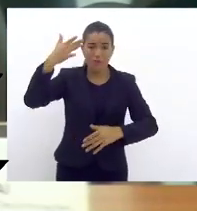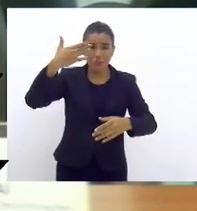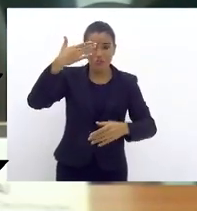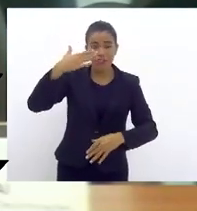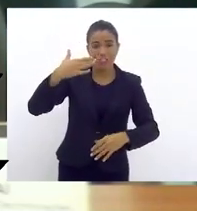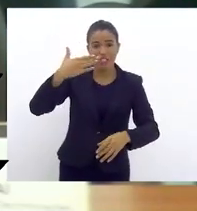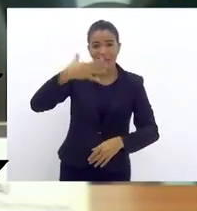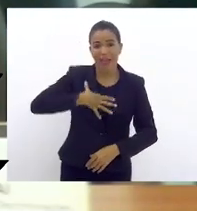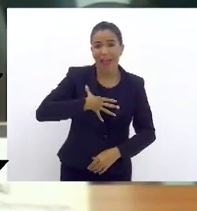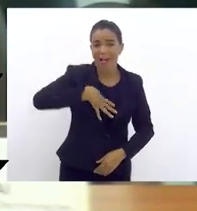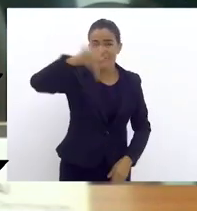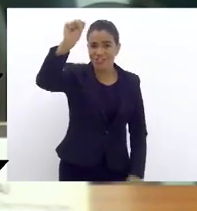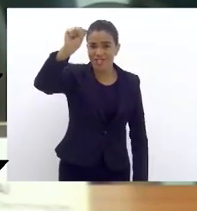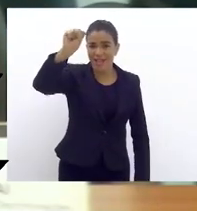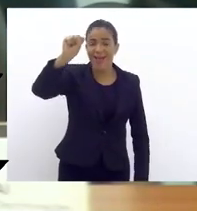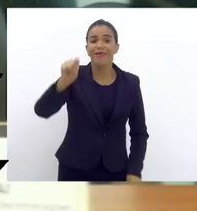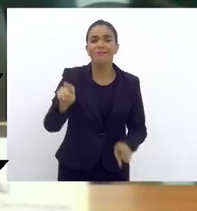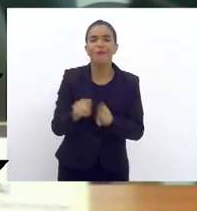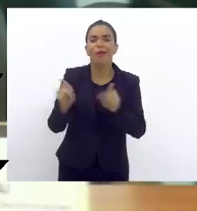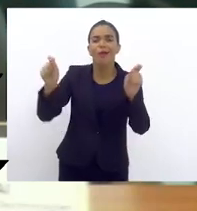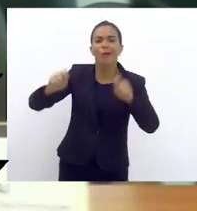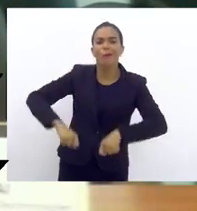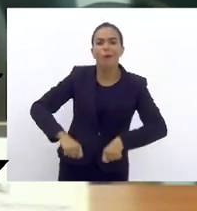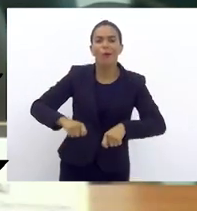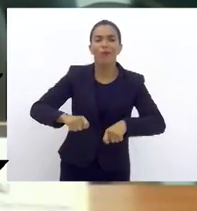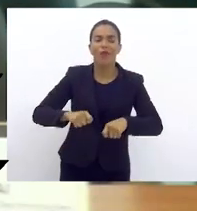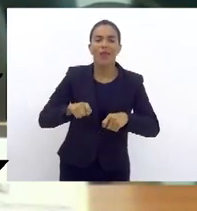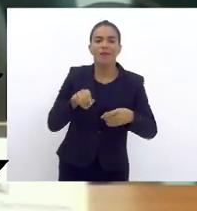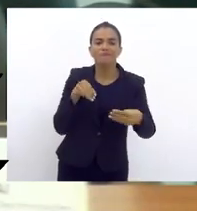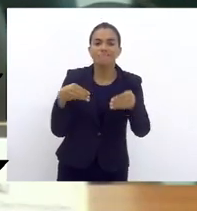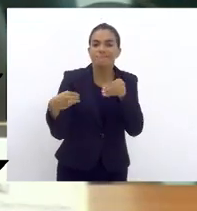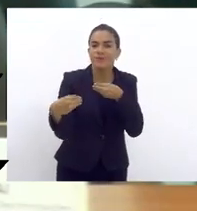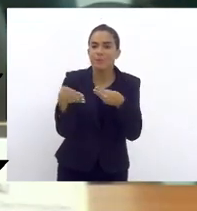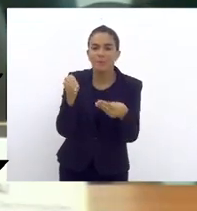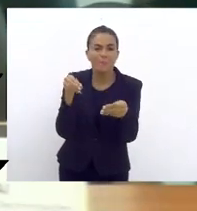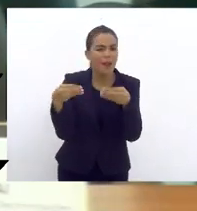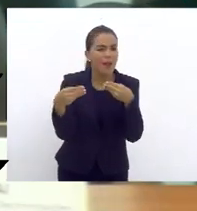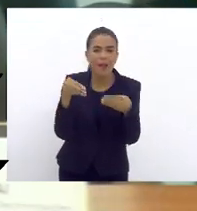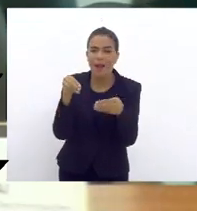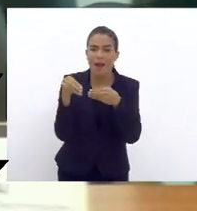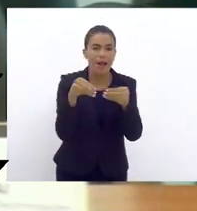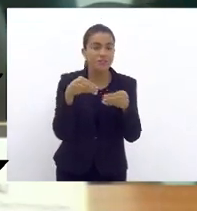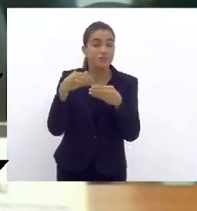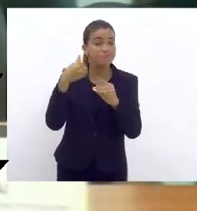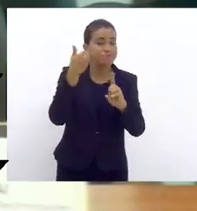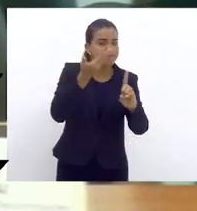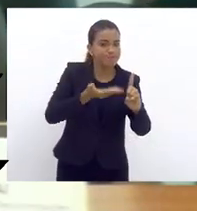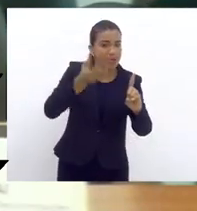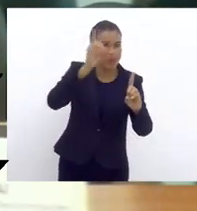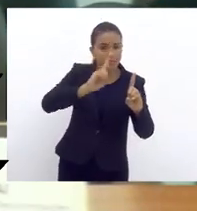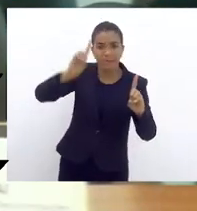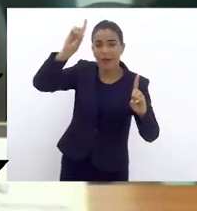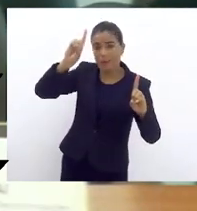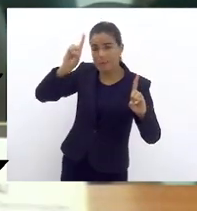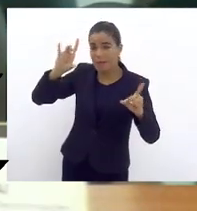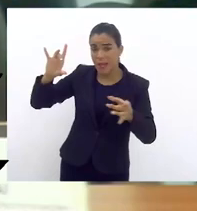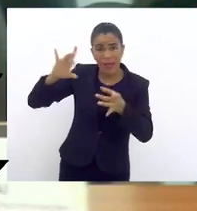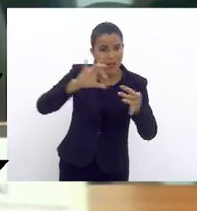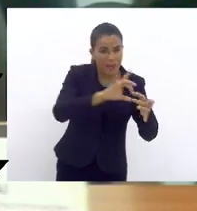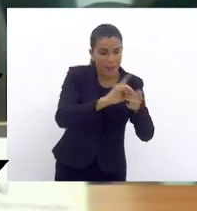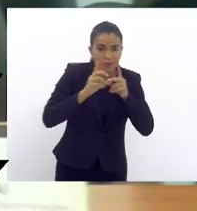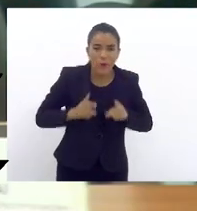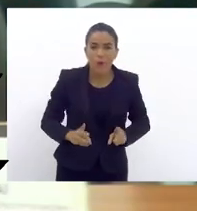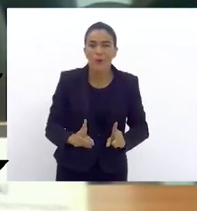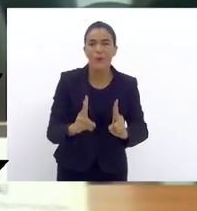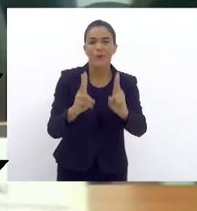axé que é a possibilidade de plástica de anti do Sagrado a possibilidade de integrar a